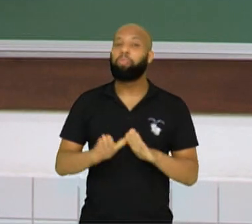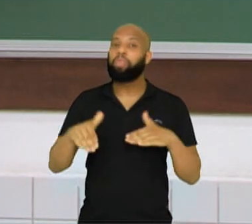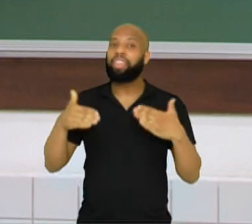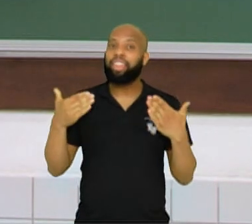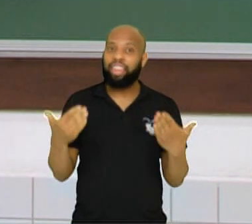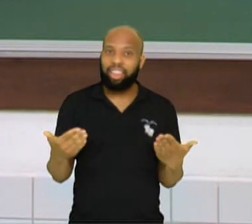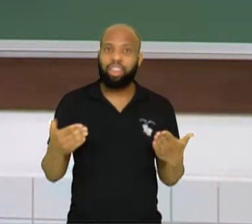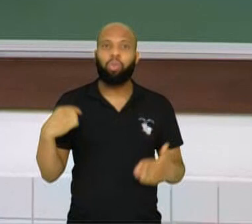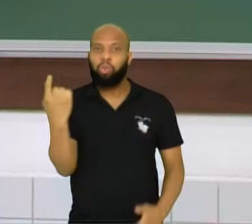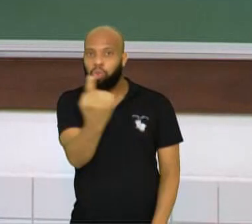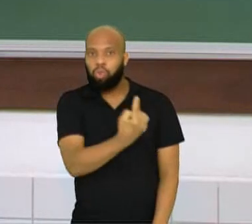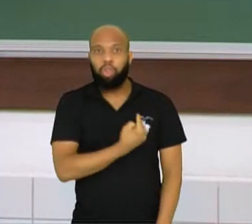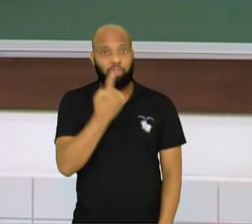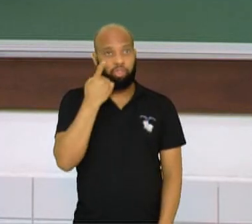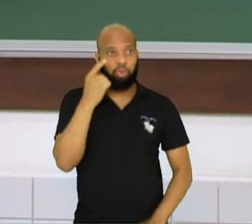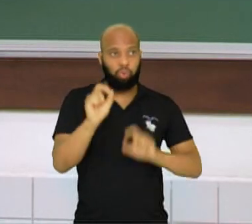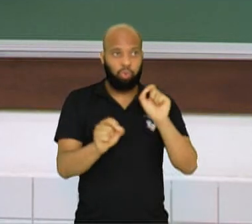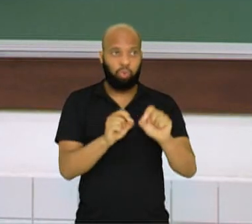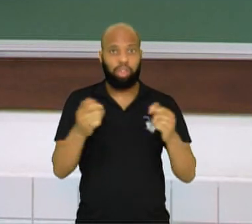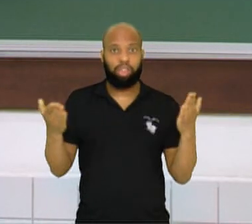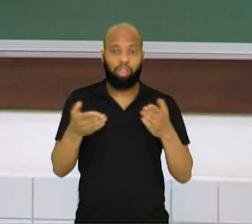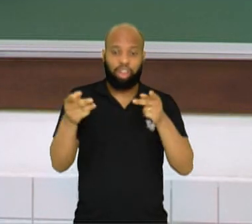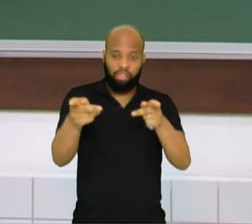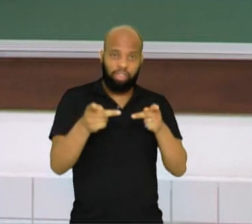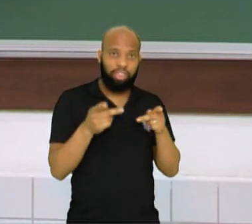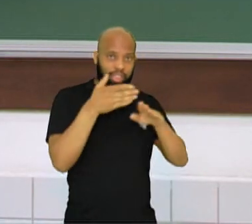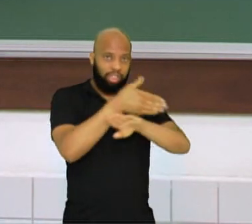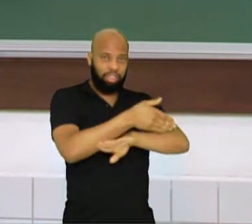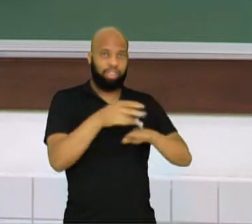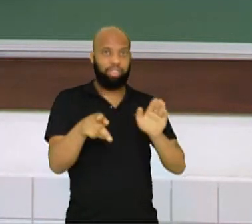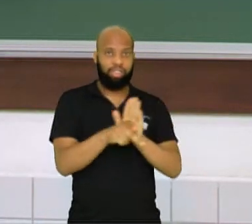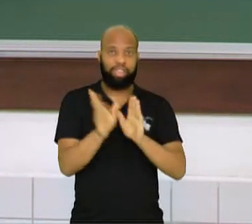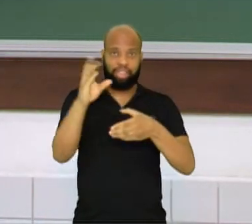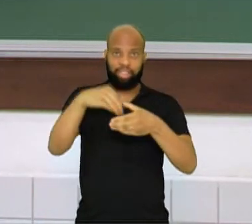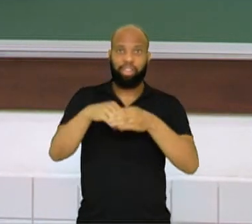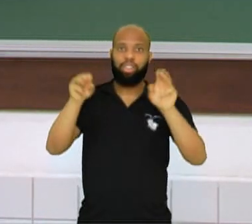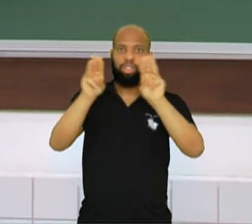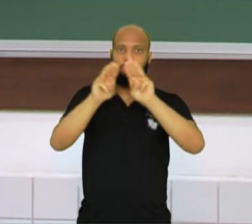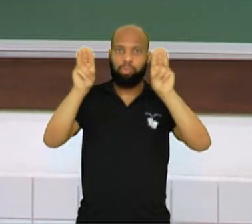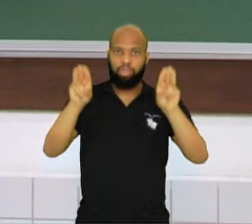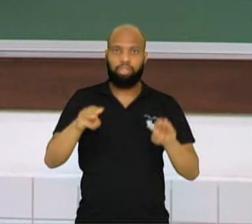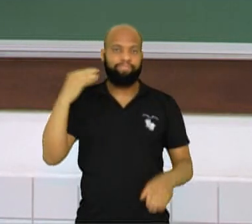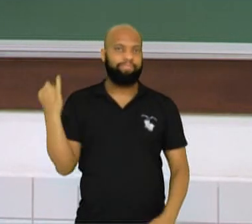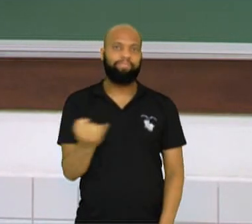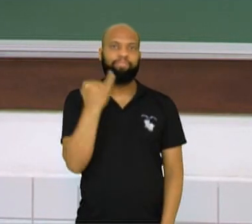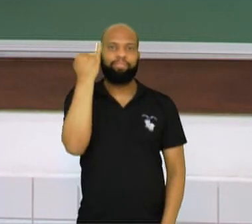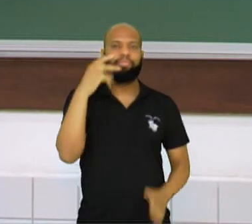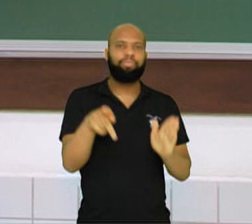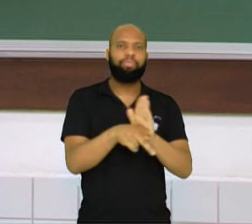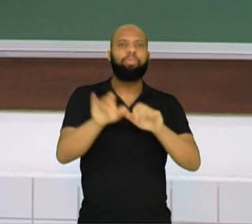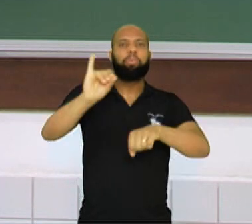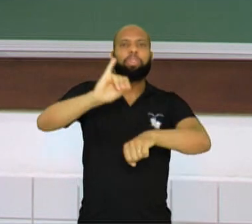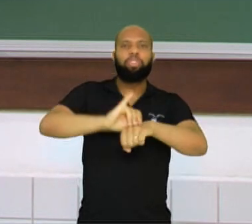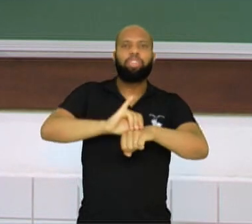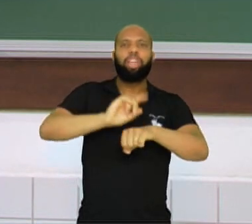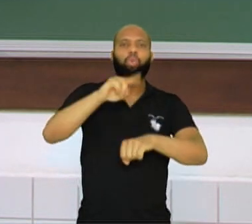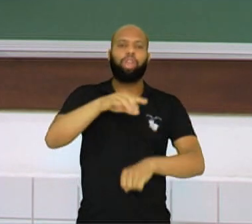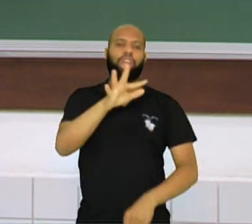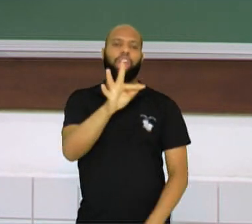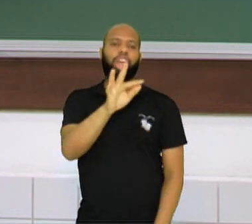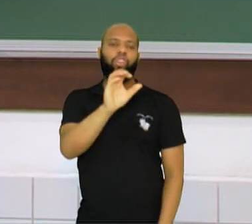Bom, então nós vimos, né, nessa nossa visita no museu, qual é a importância desses objetos, dessas